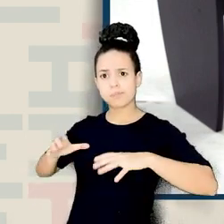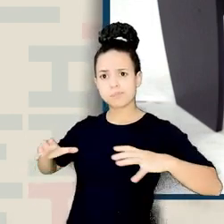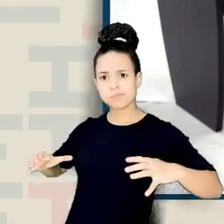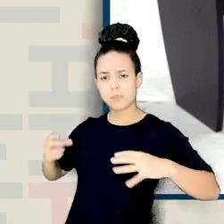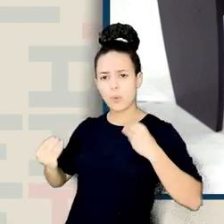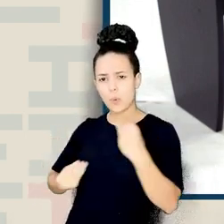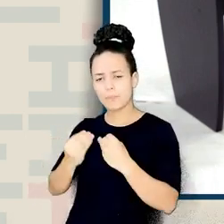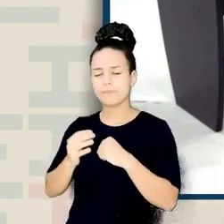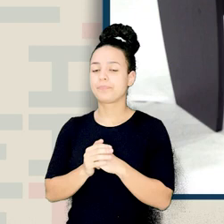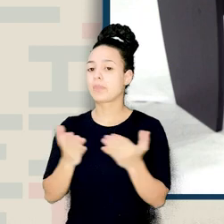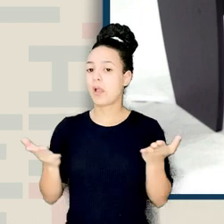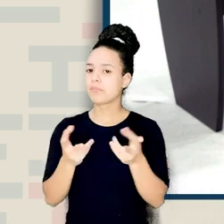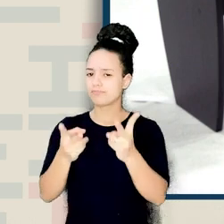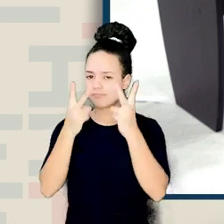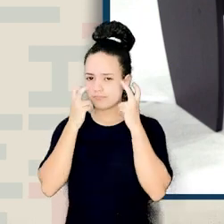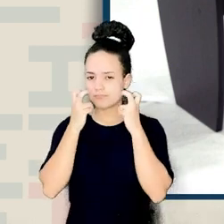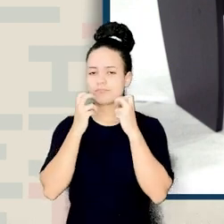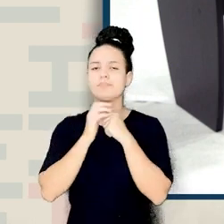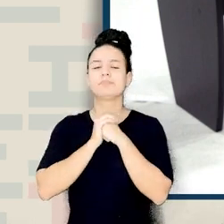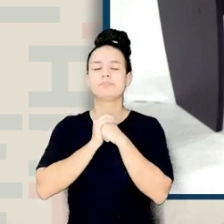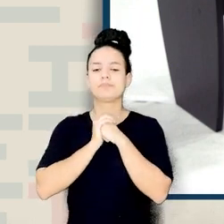Vamos perceber agora,